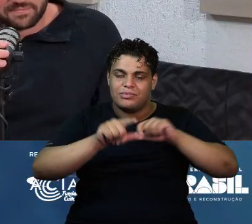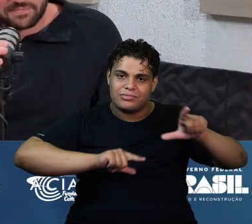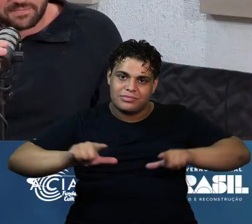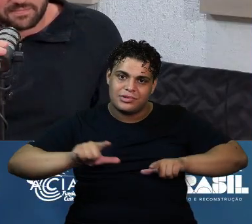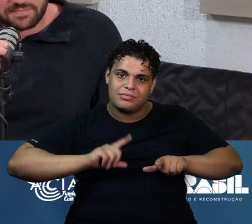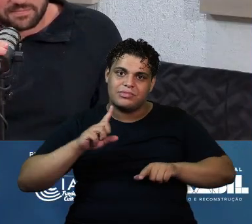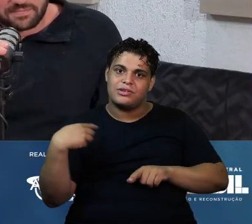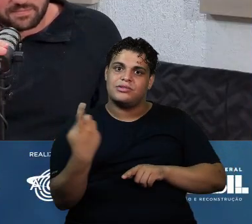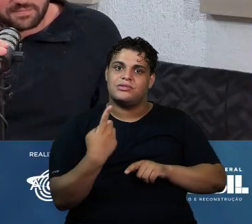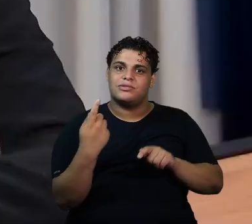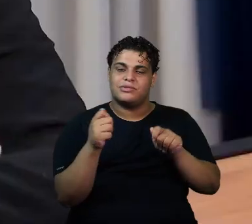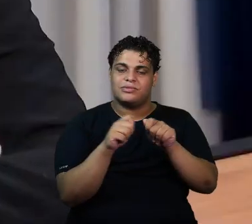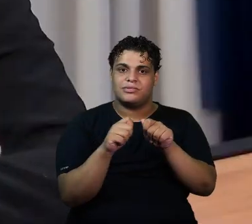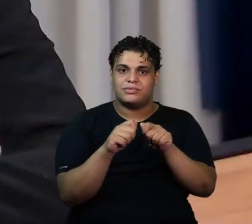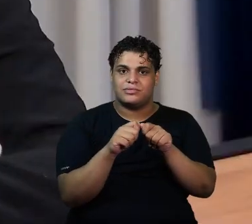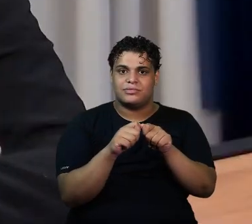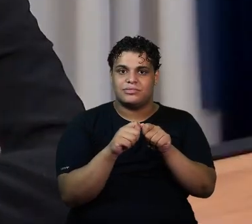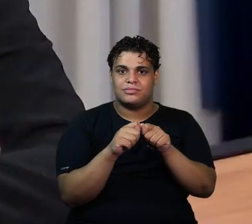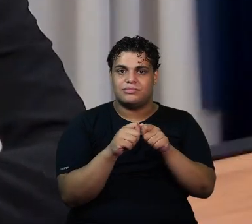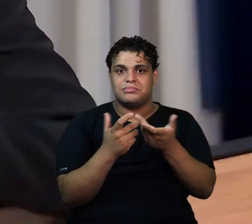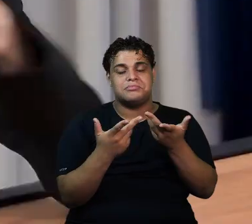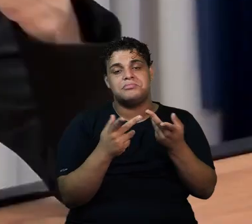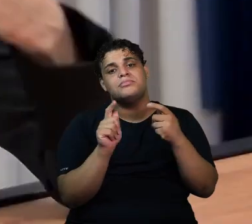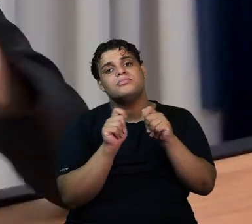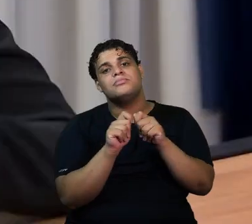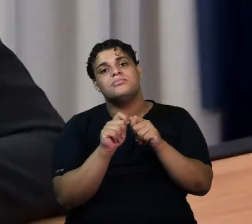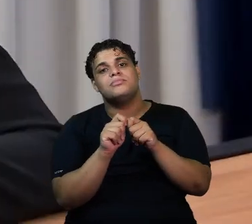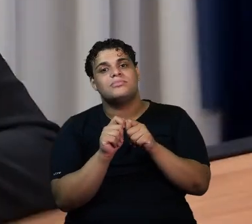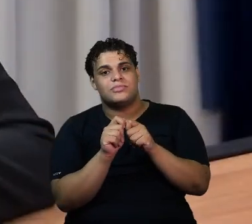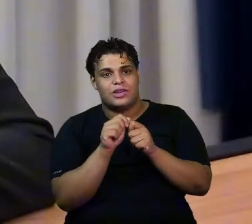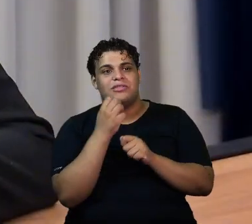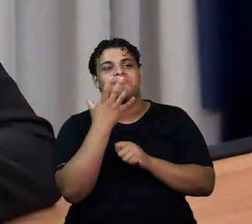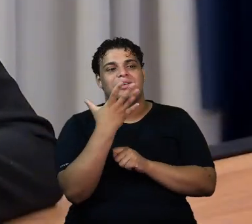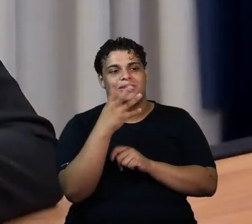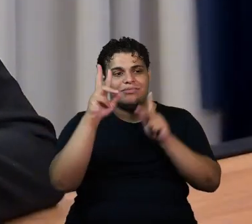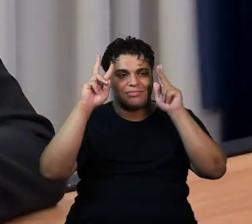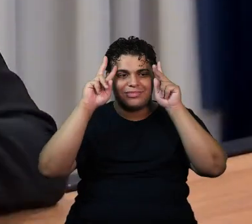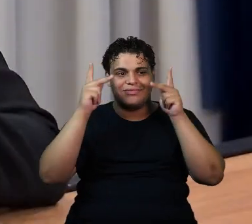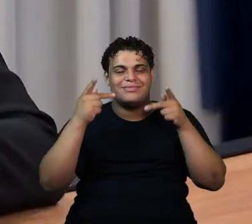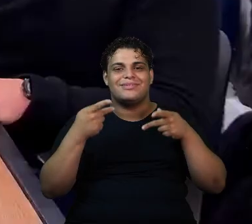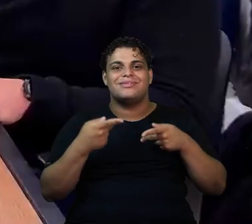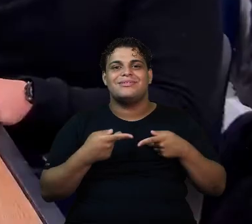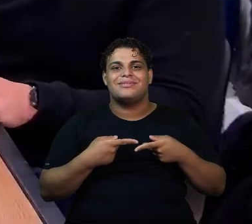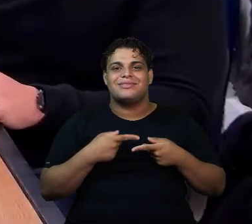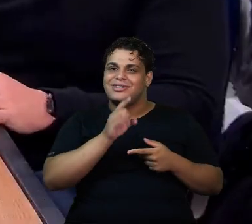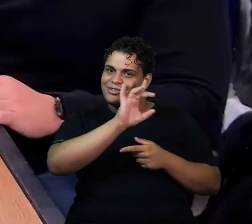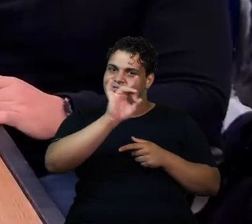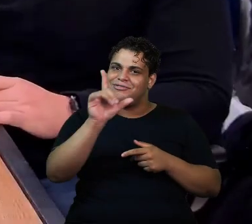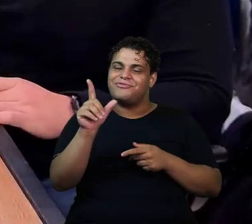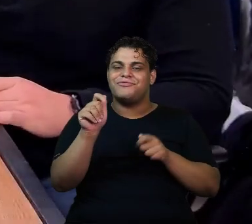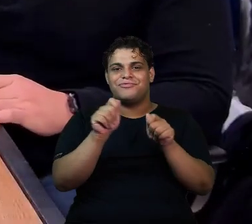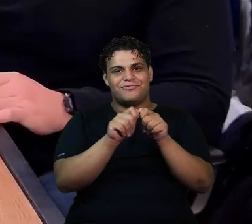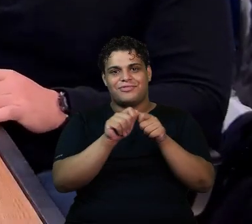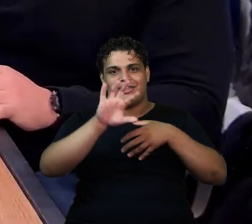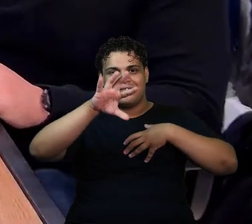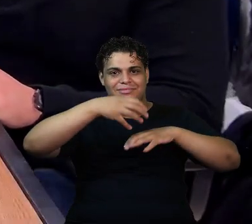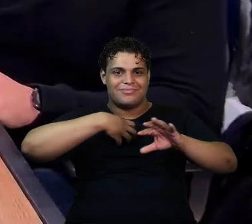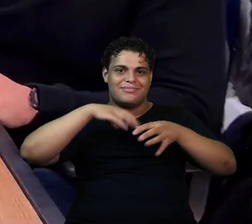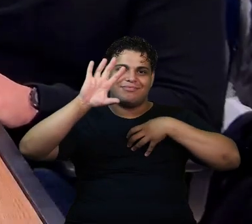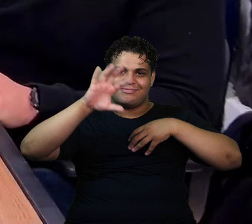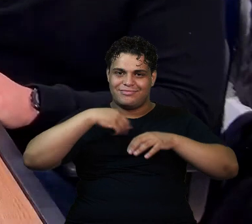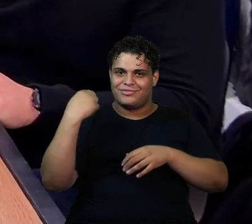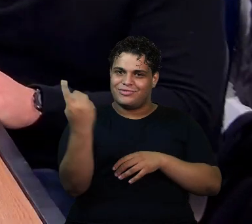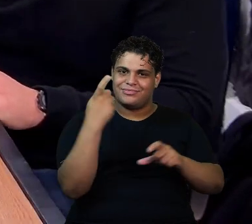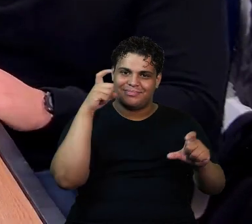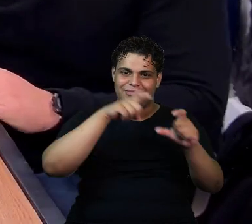realiza para fazer um pouquinho de bem para a humanidade, né, não? É isso aí. Cada um faz sua parte, fazer parte da solução, né,